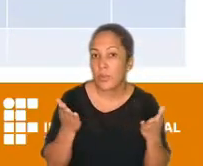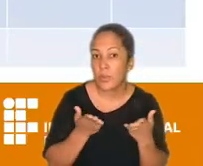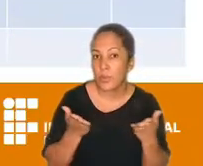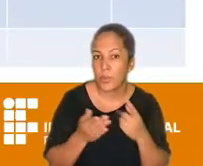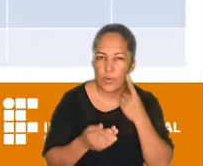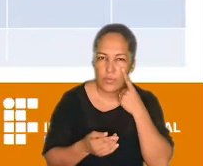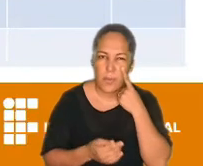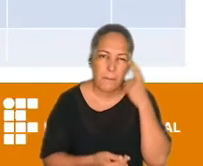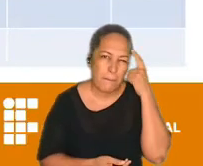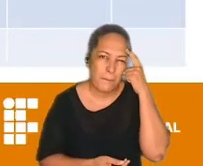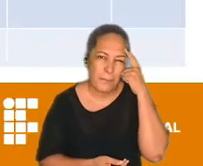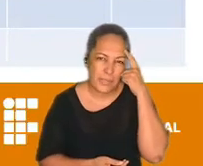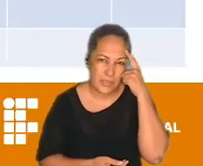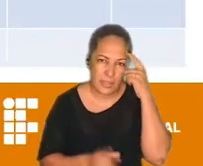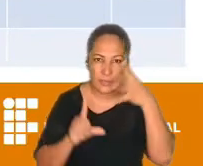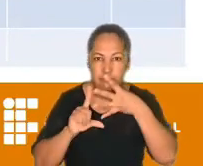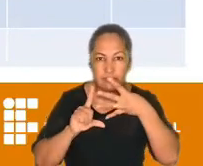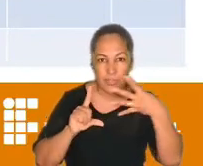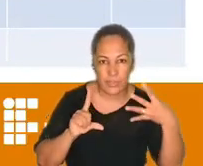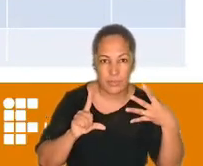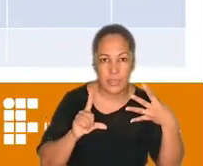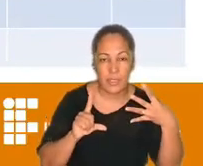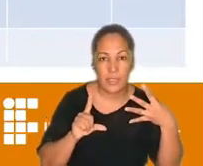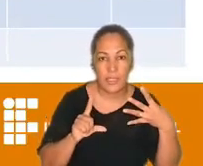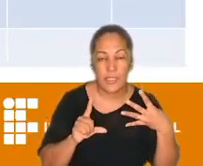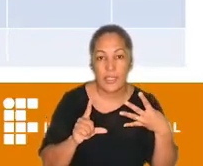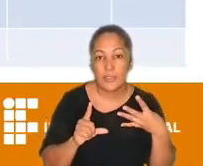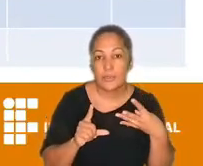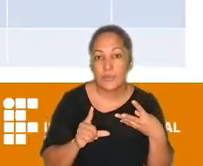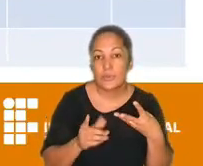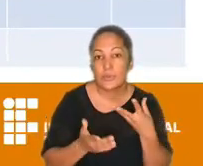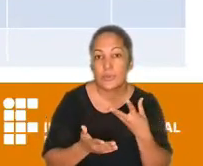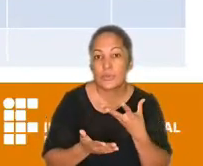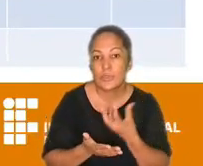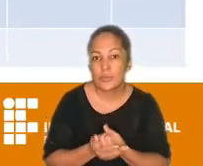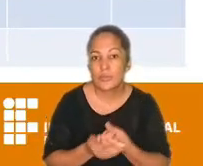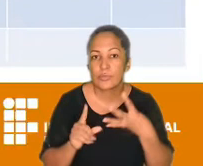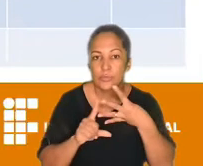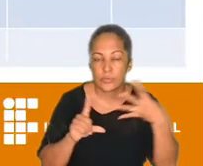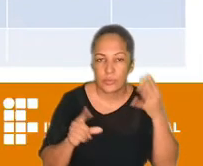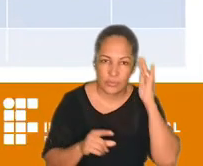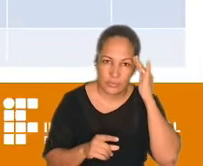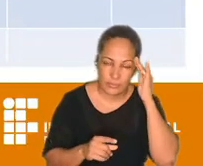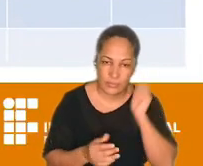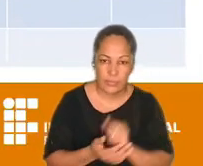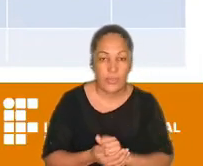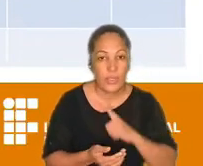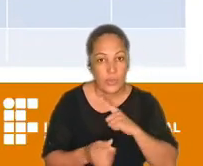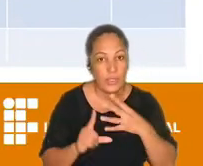pensar na tabela, né, nos registros da tabela, ok? Para vocês entenderem. Então, aqui eu tenho a tabela